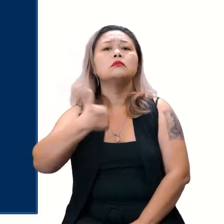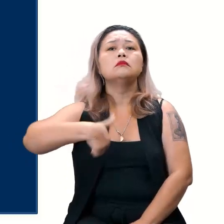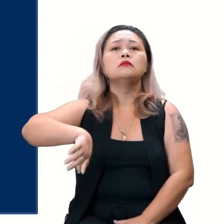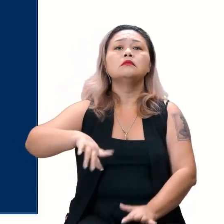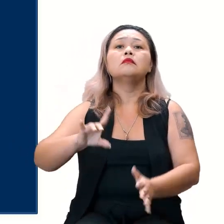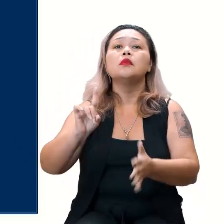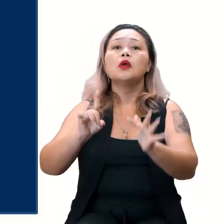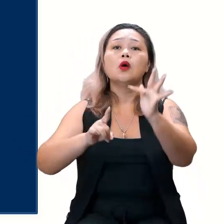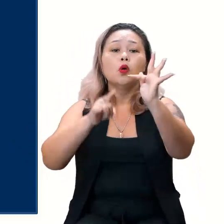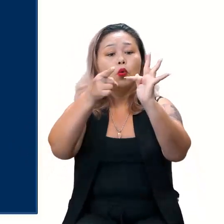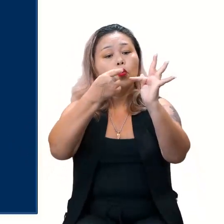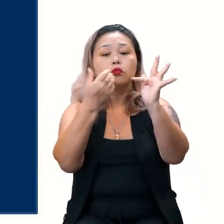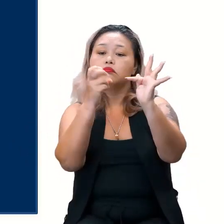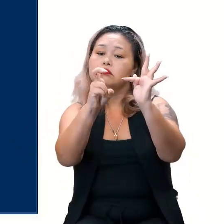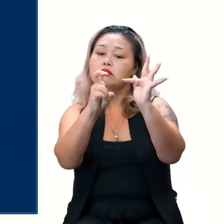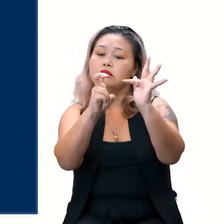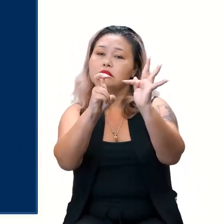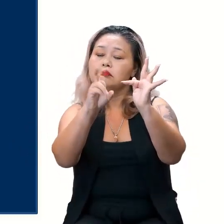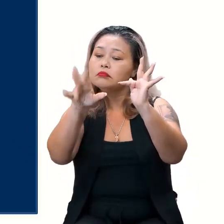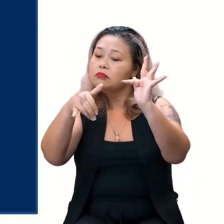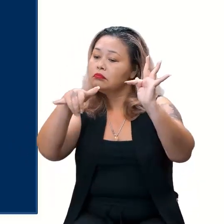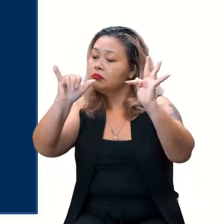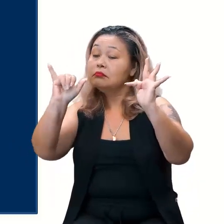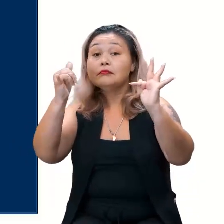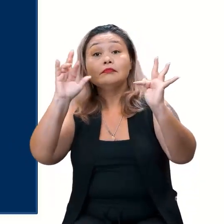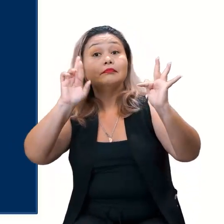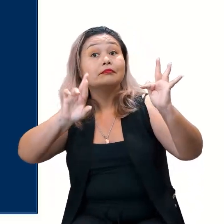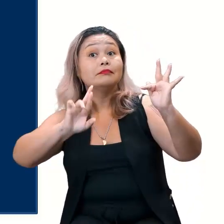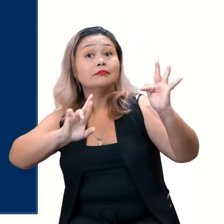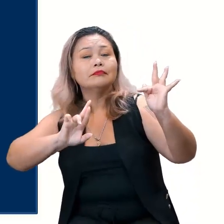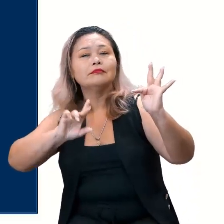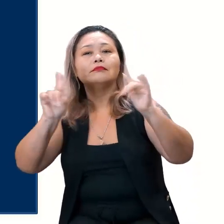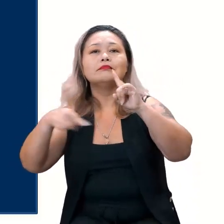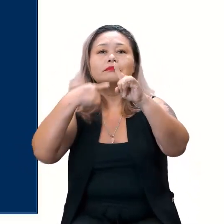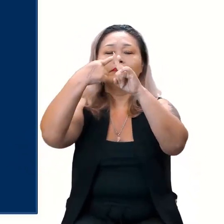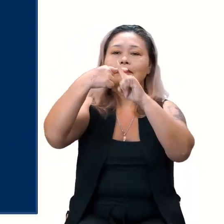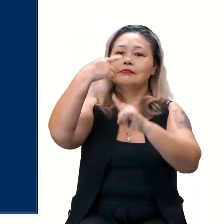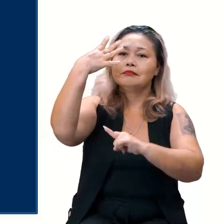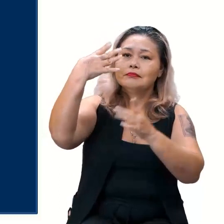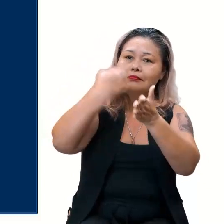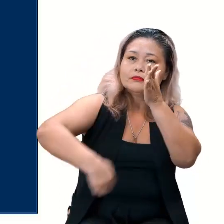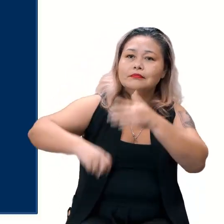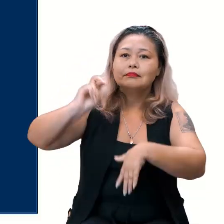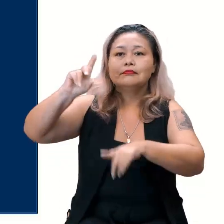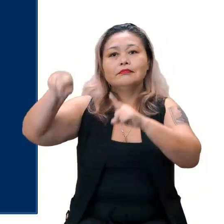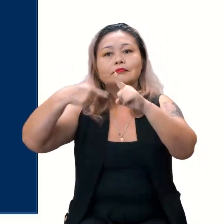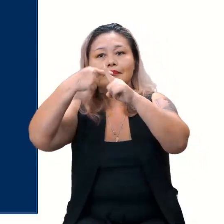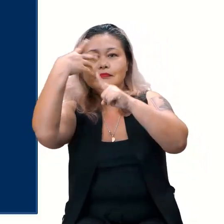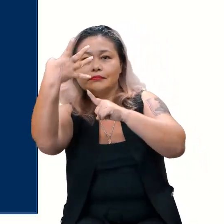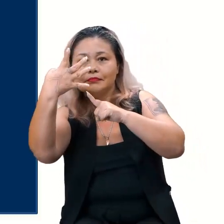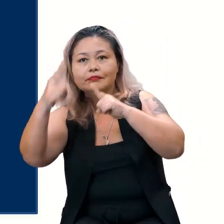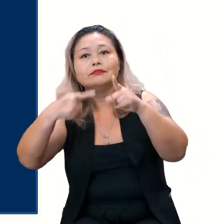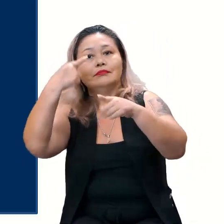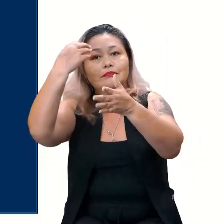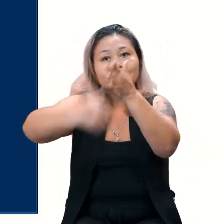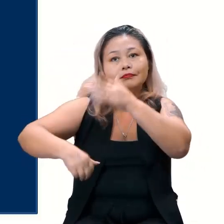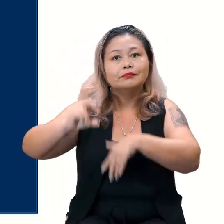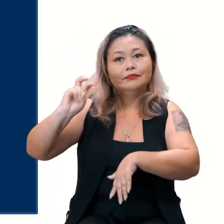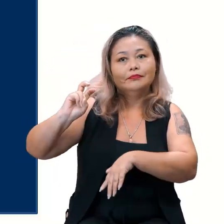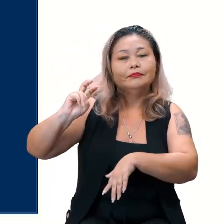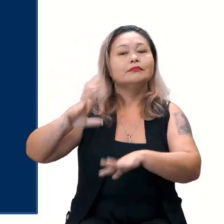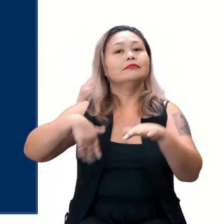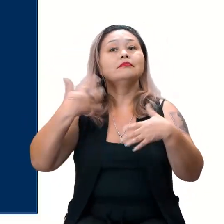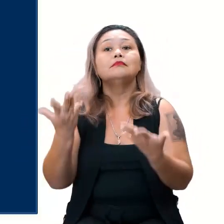igual a 5, o y vale... Multiplicar por 4 e tira 5. Multiplicar por 4 e tira 5. Ficou